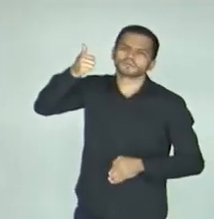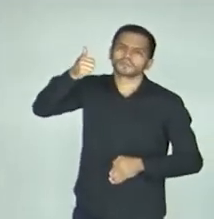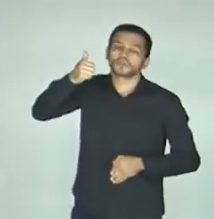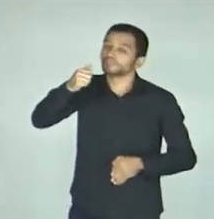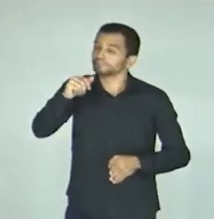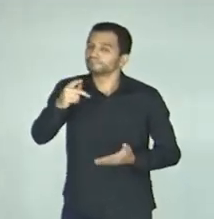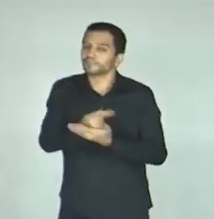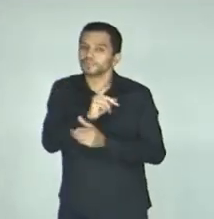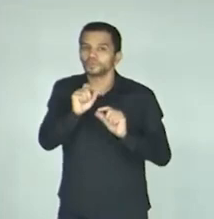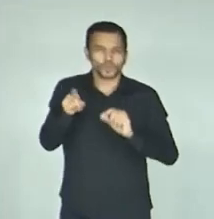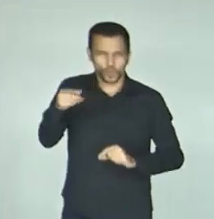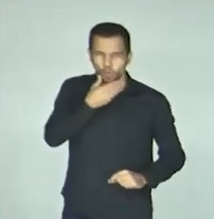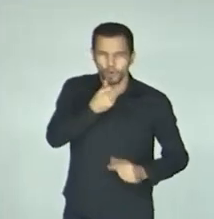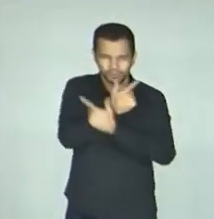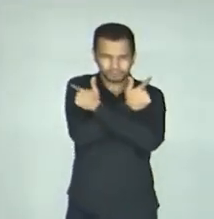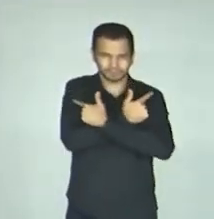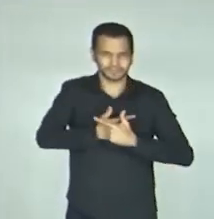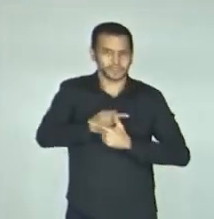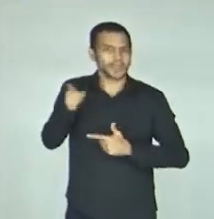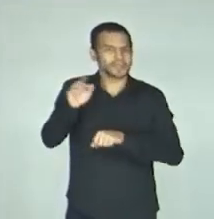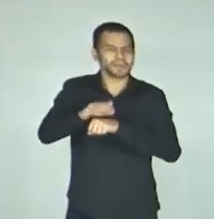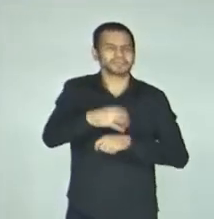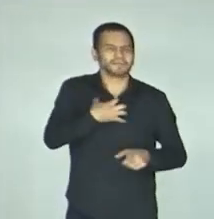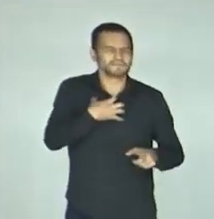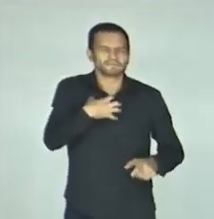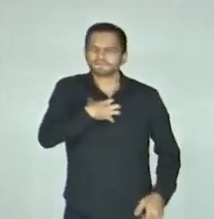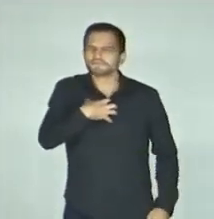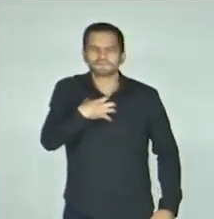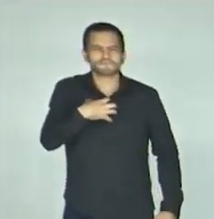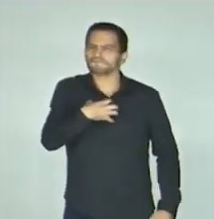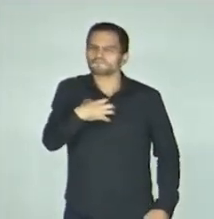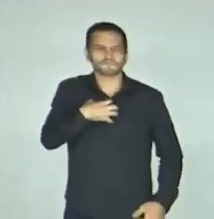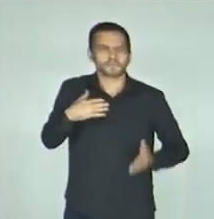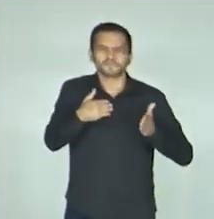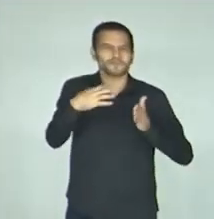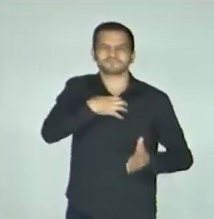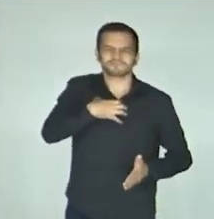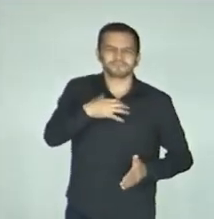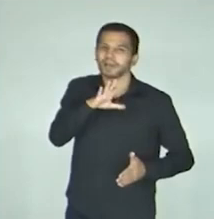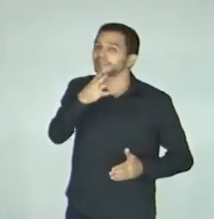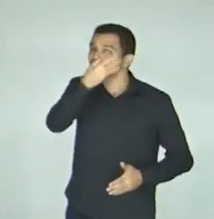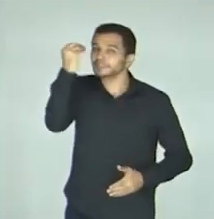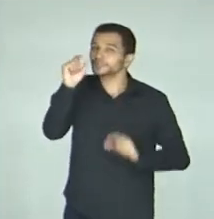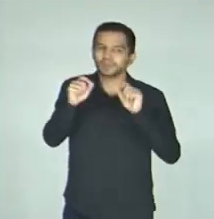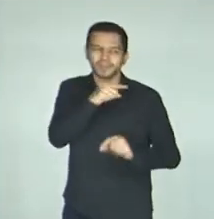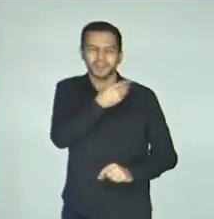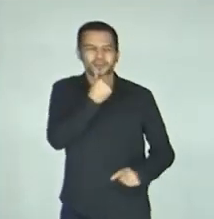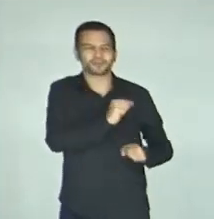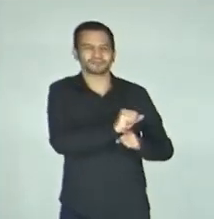seus sentimentos suas experiências o seu talento Esqueceu que Abraão